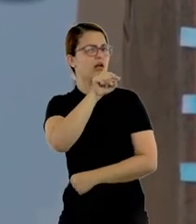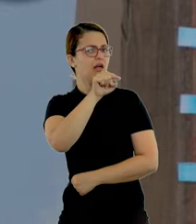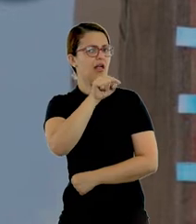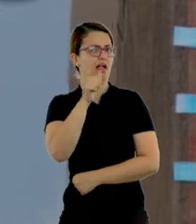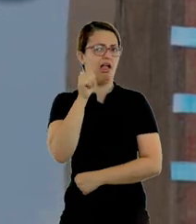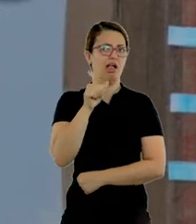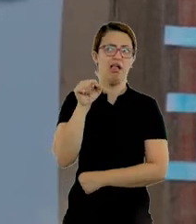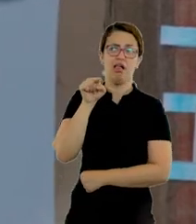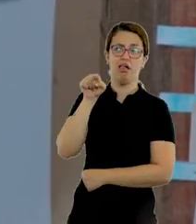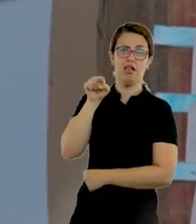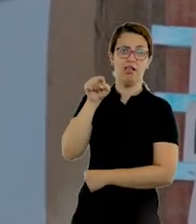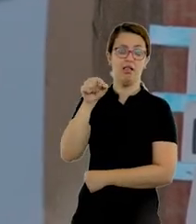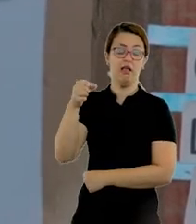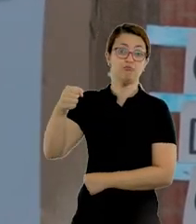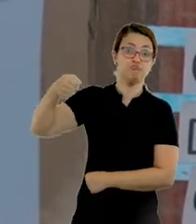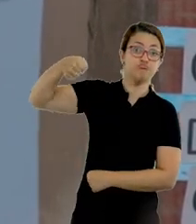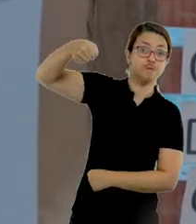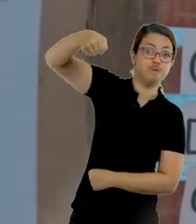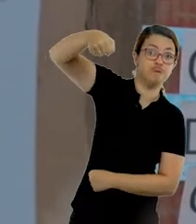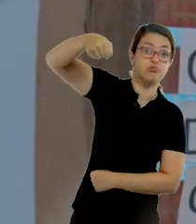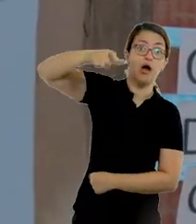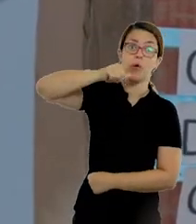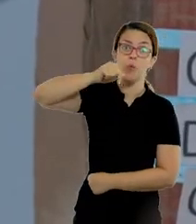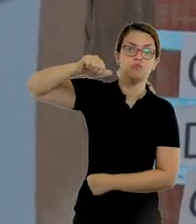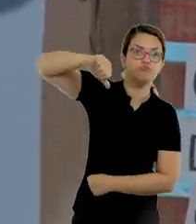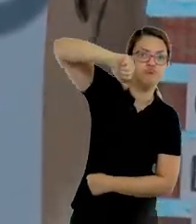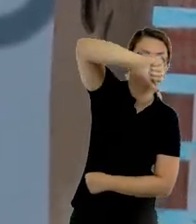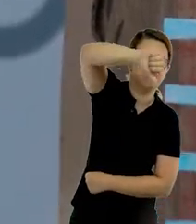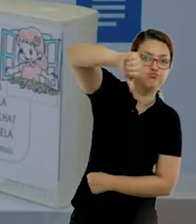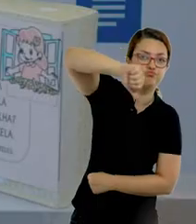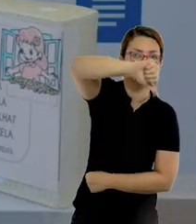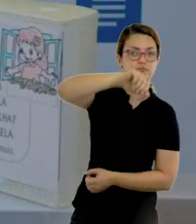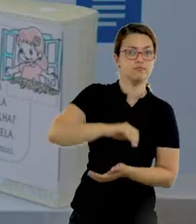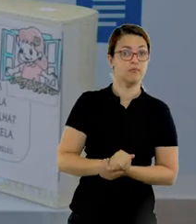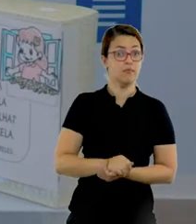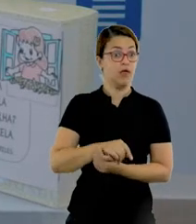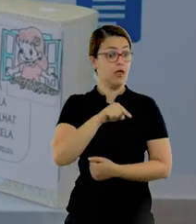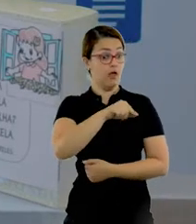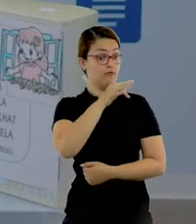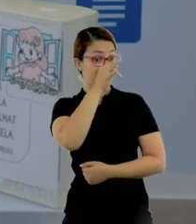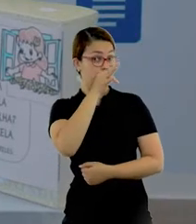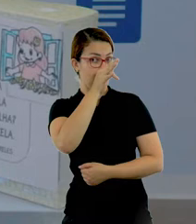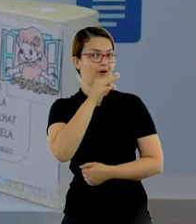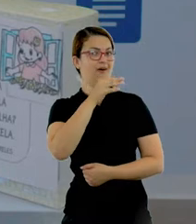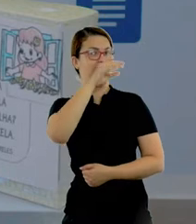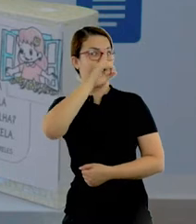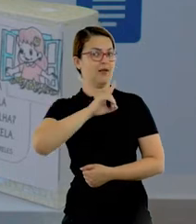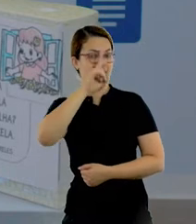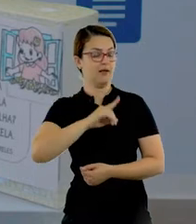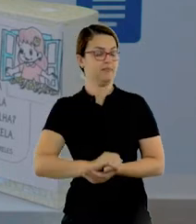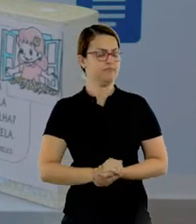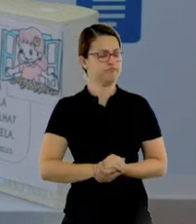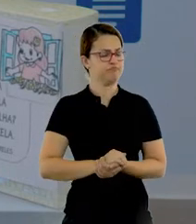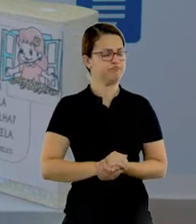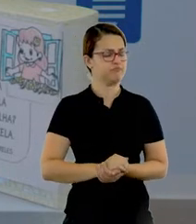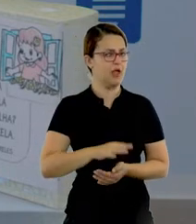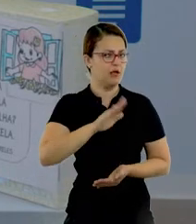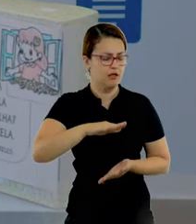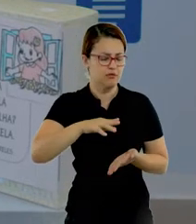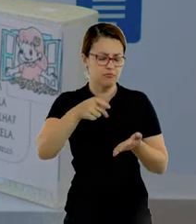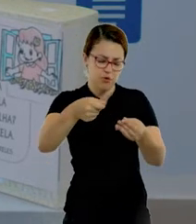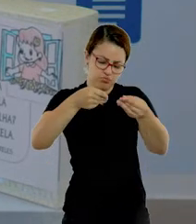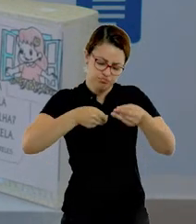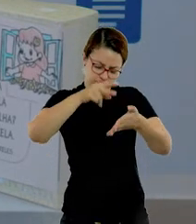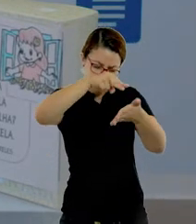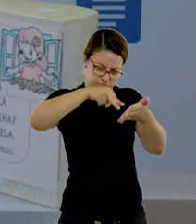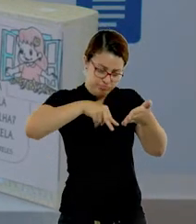a Arabella molha? É uma flor amarela. E aí a criança vai memorizar. Feito isso, vocês